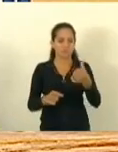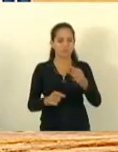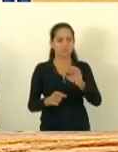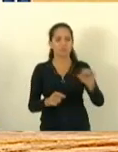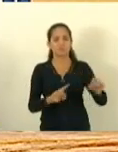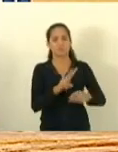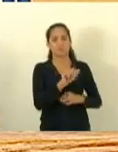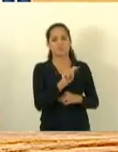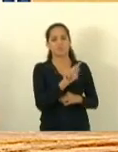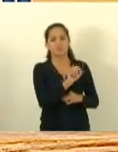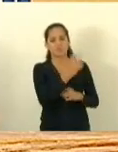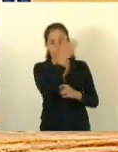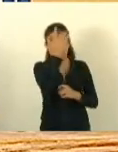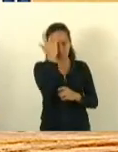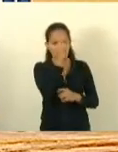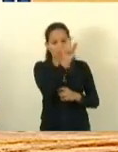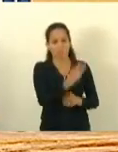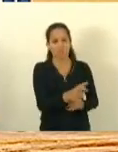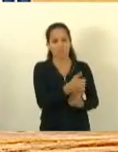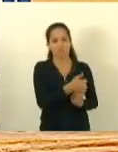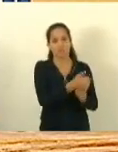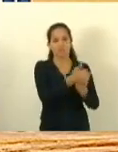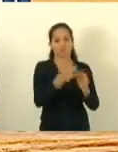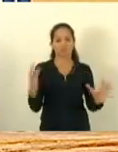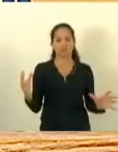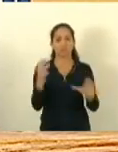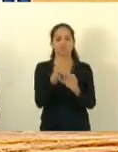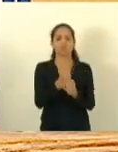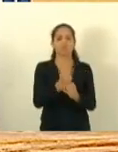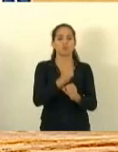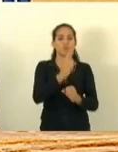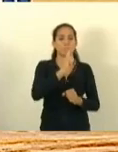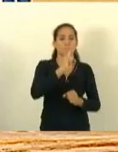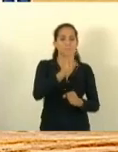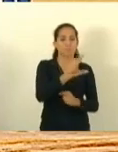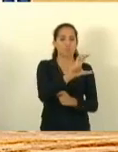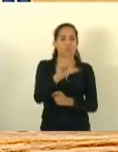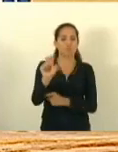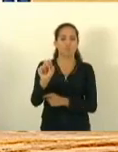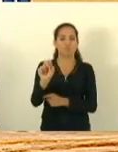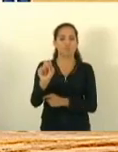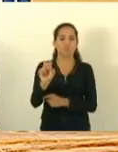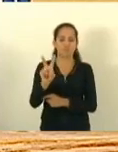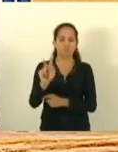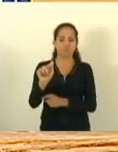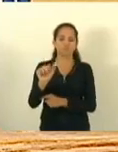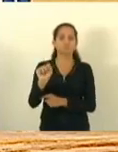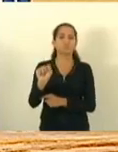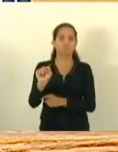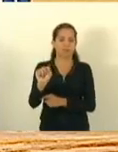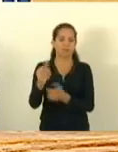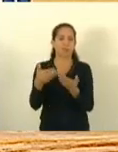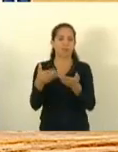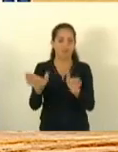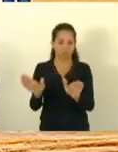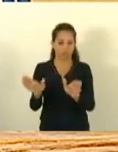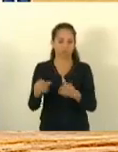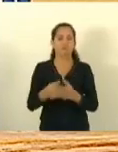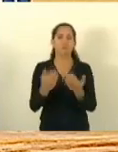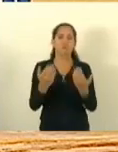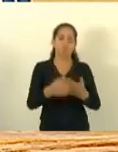para agente de suporte Um total de 1500 vagas foram oferecidas nesse concurso Concurso já